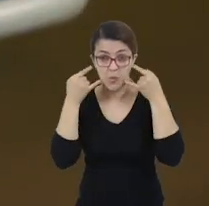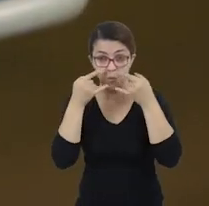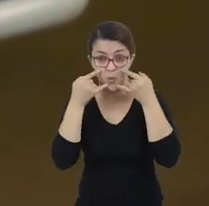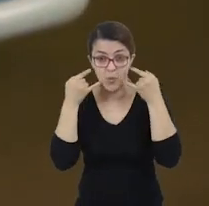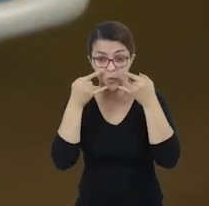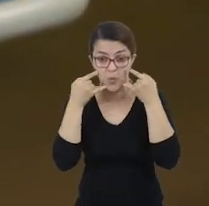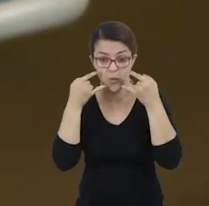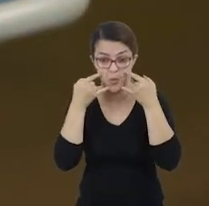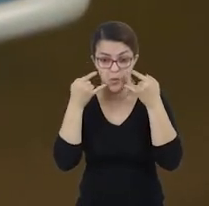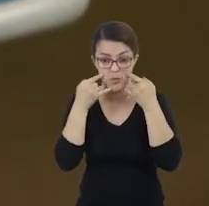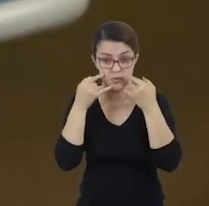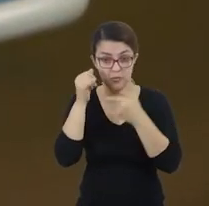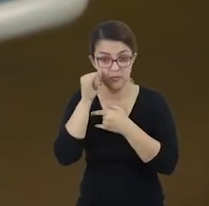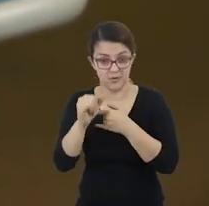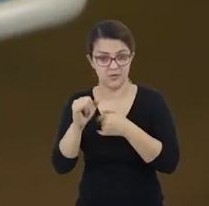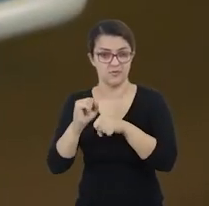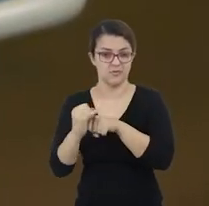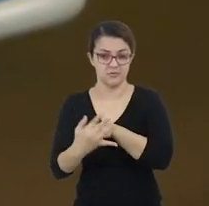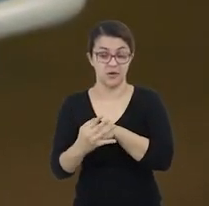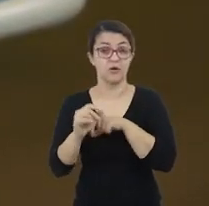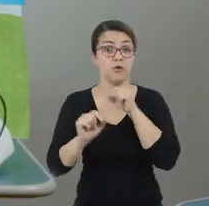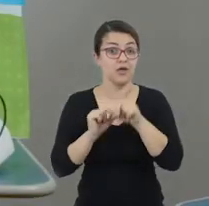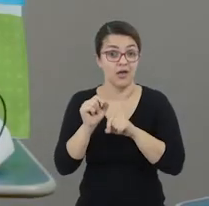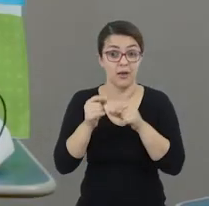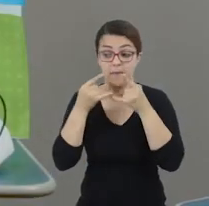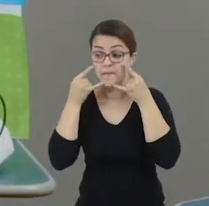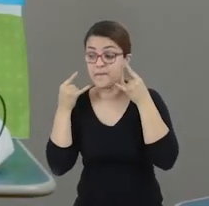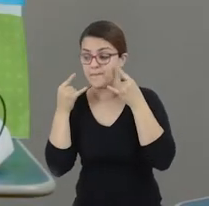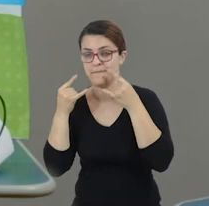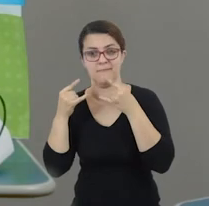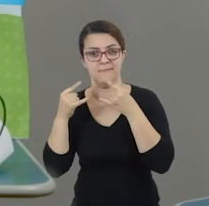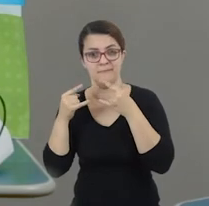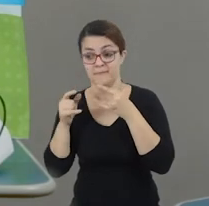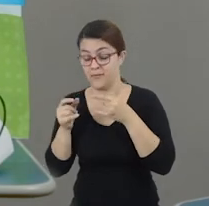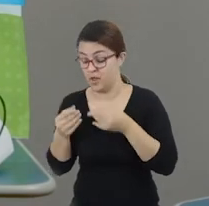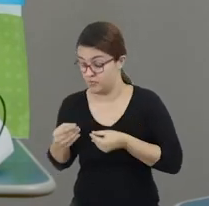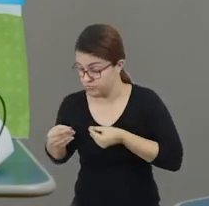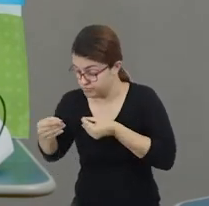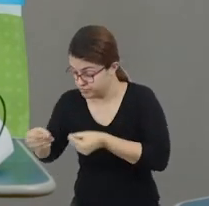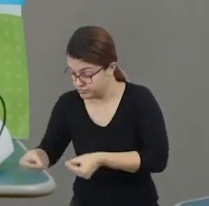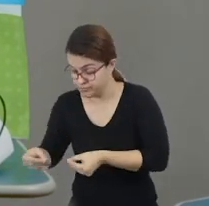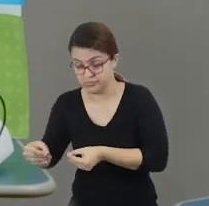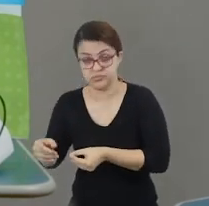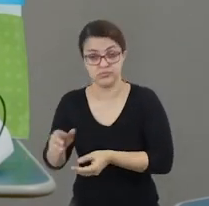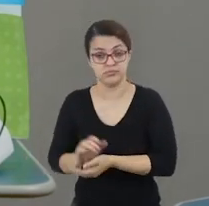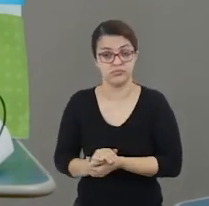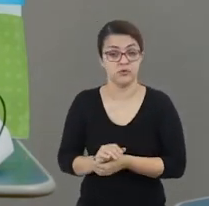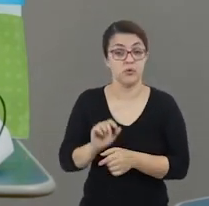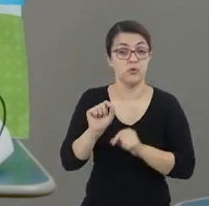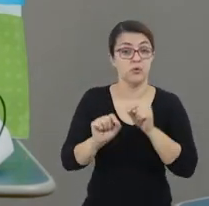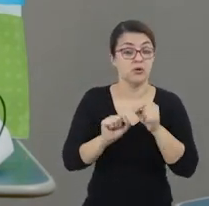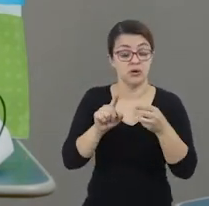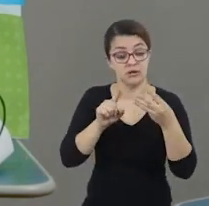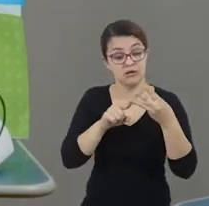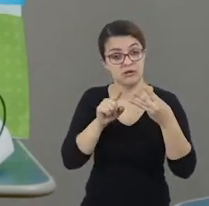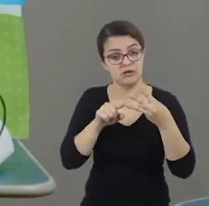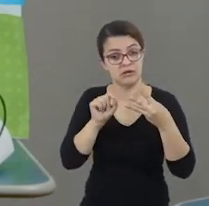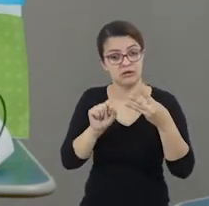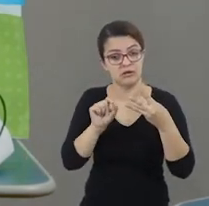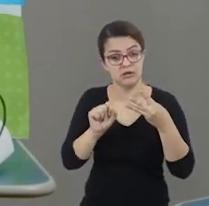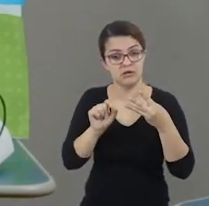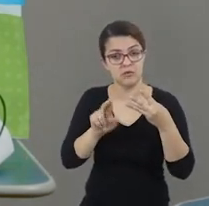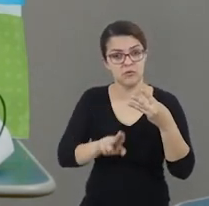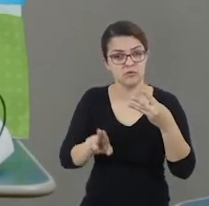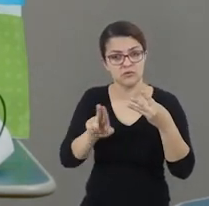é a máscara, muito bem. E a última pergunta: o que é que usamos nas mãos para